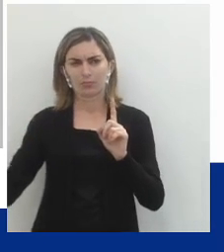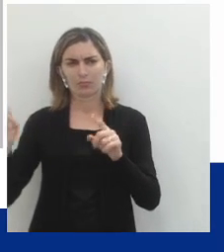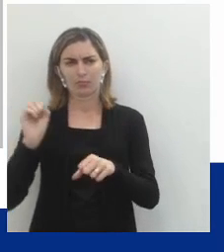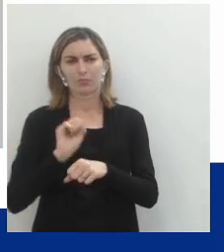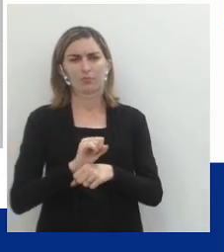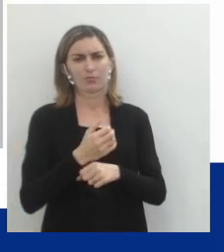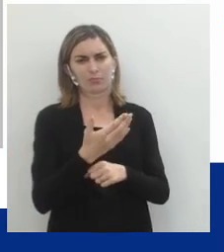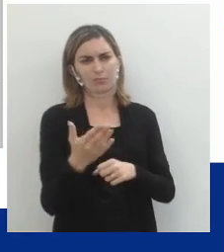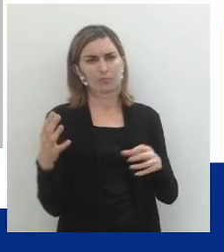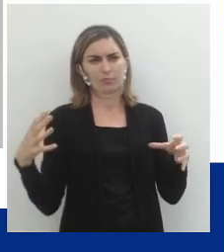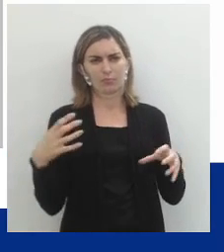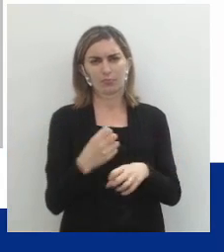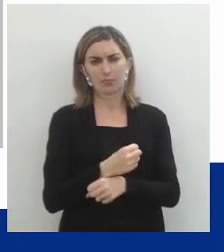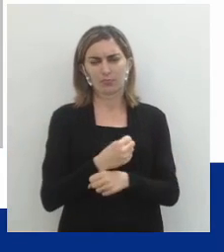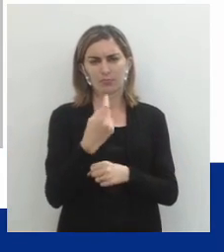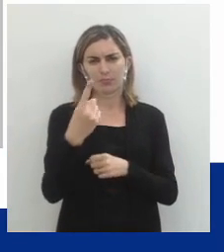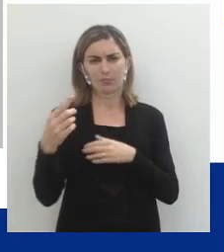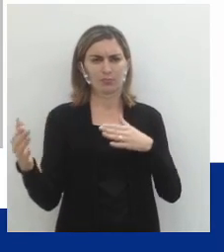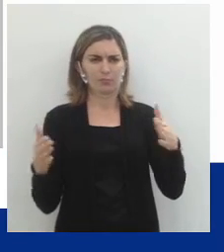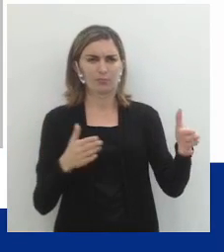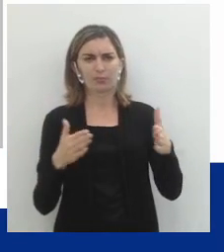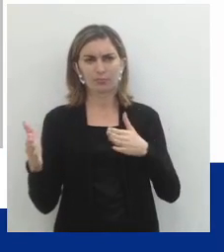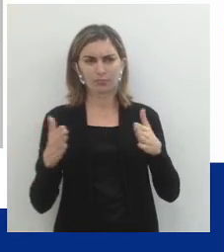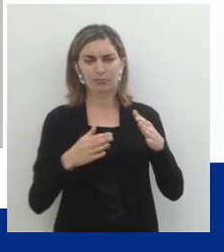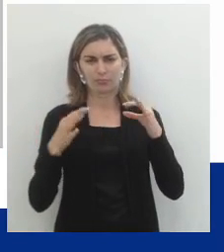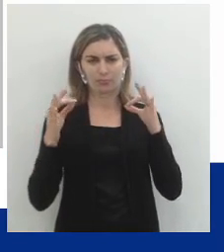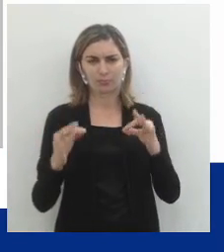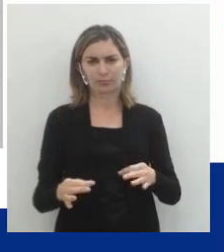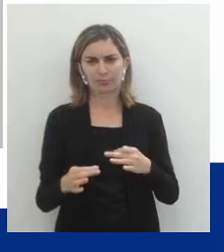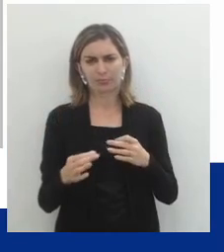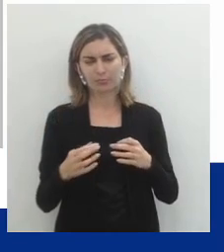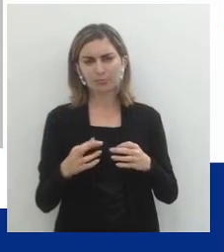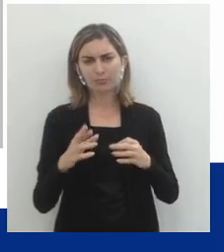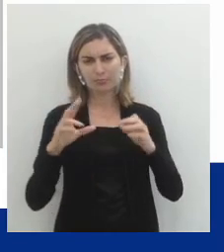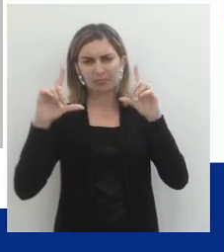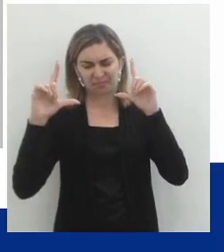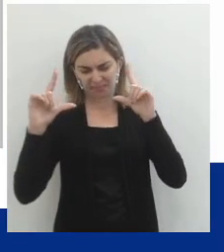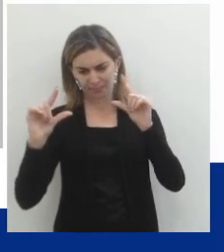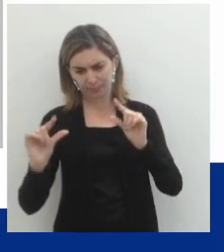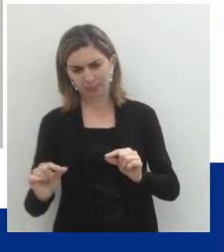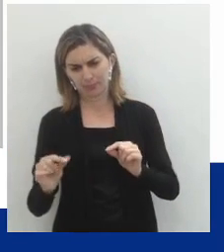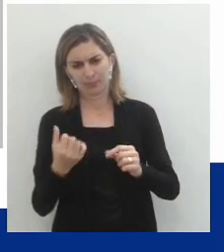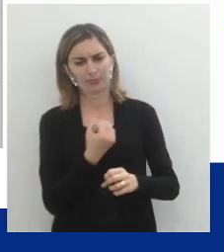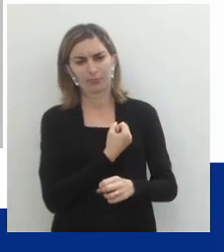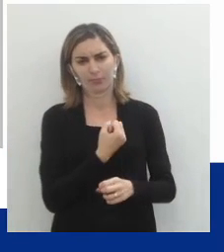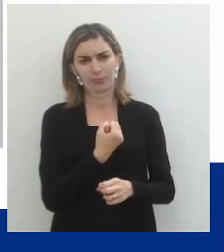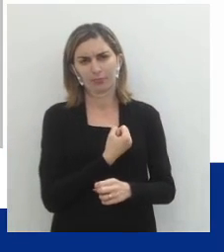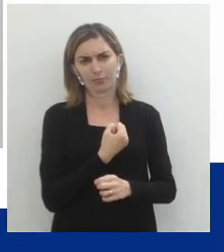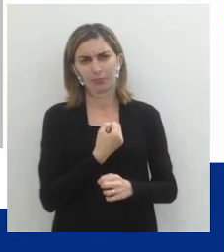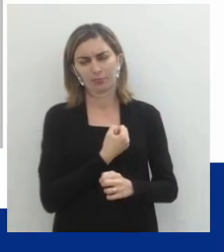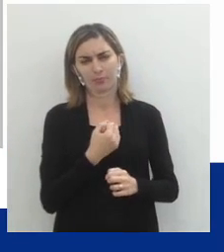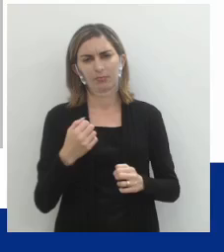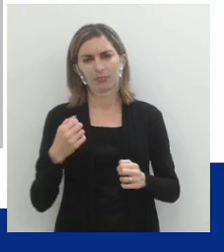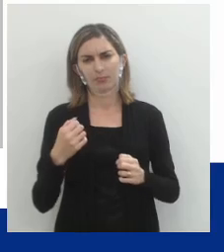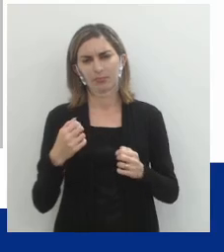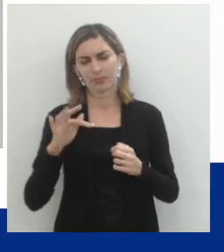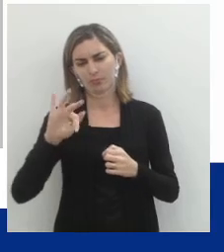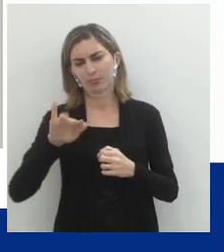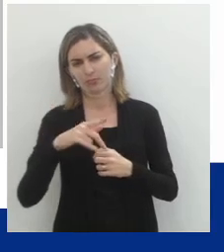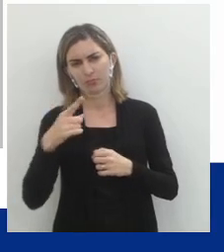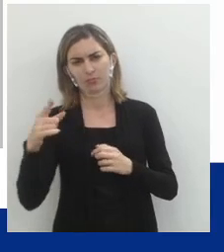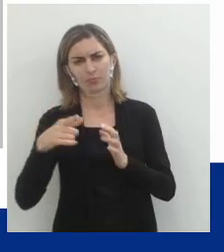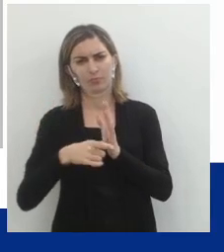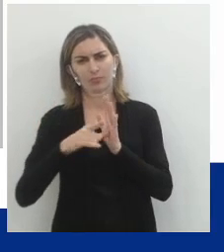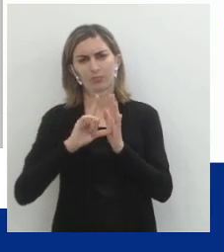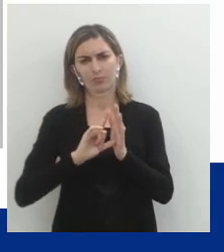aqui. Ou seja, ela completou um período exatamente numa redução numérica em relação à função